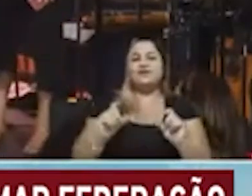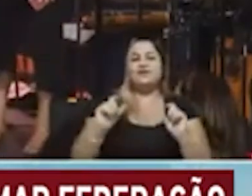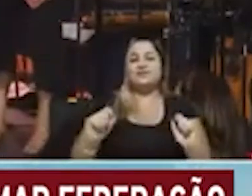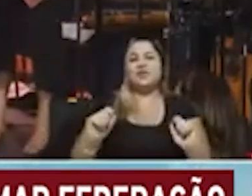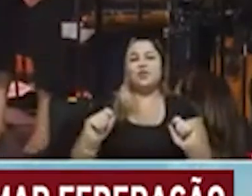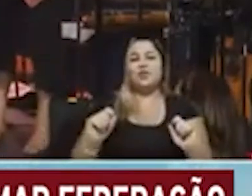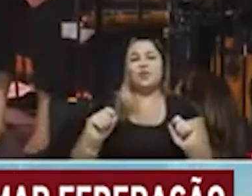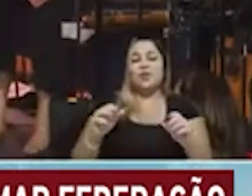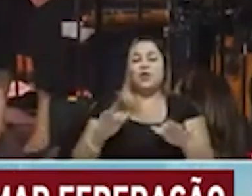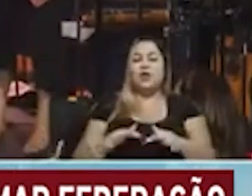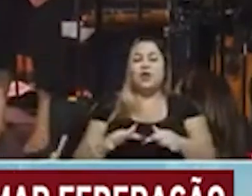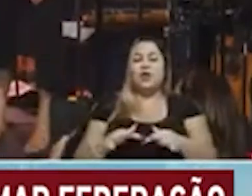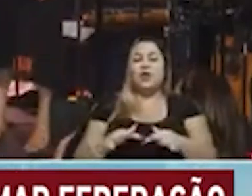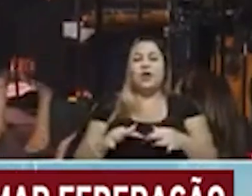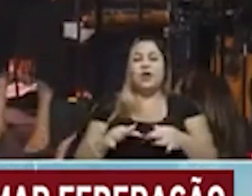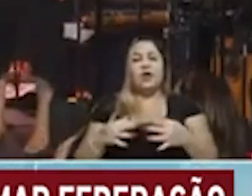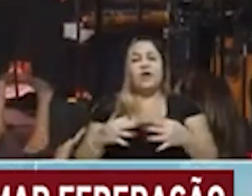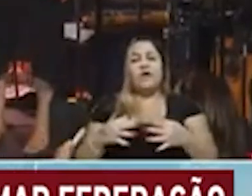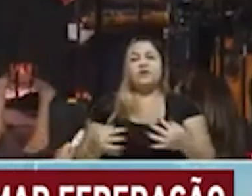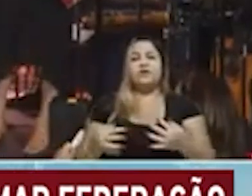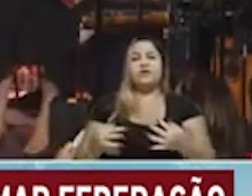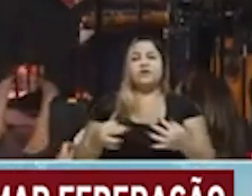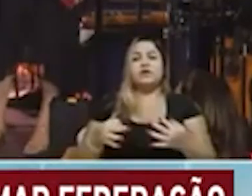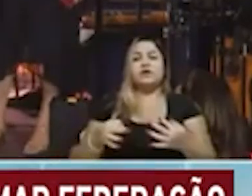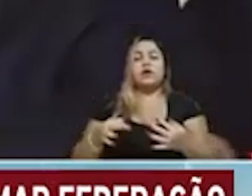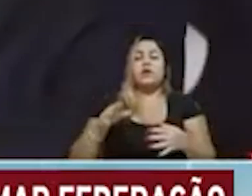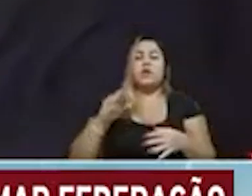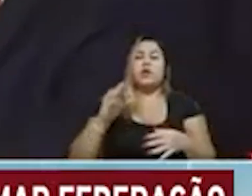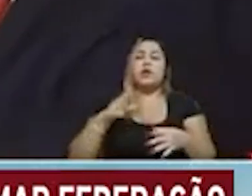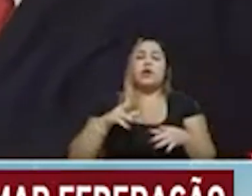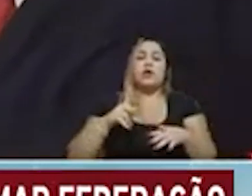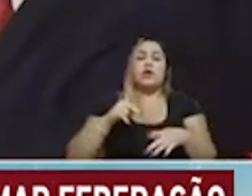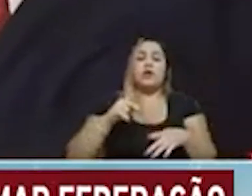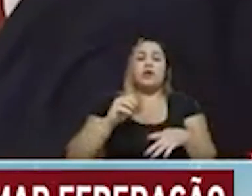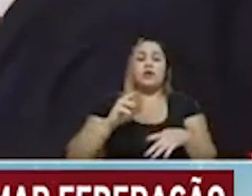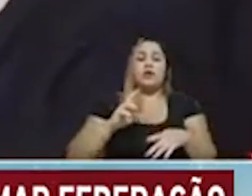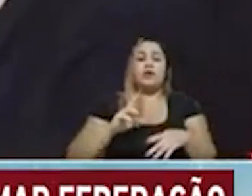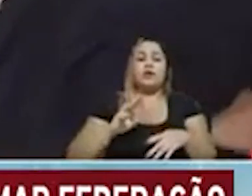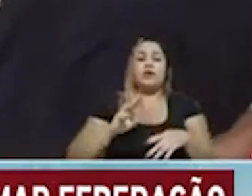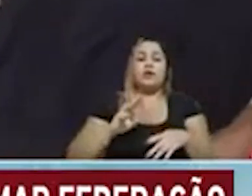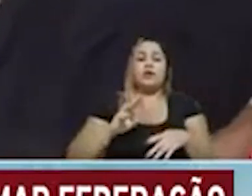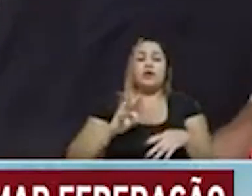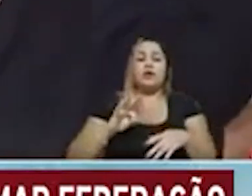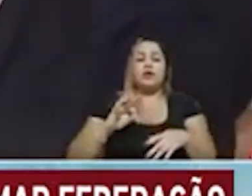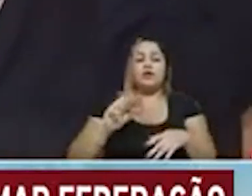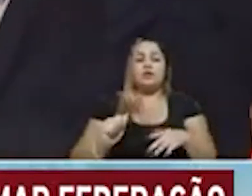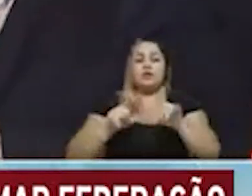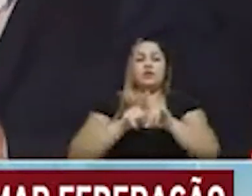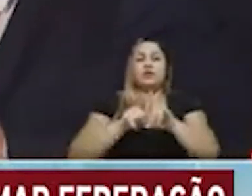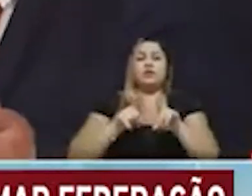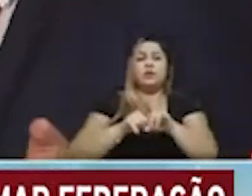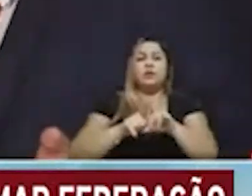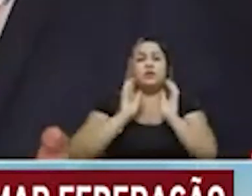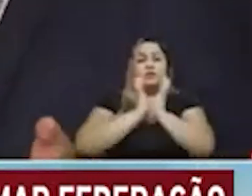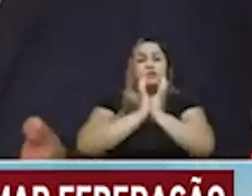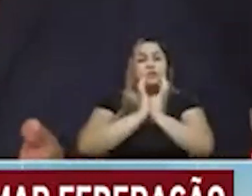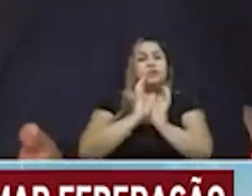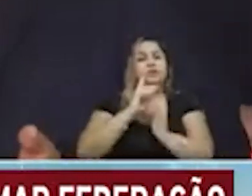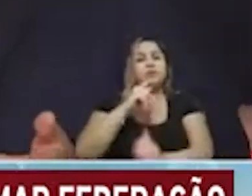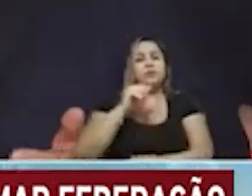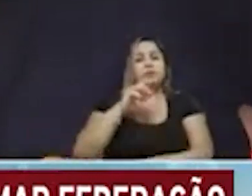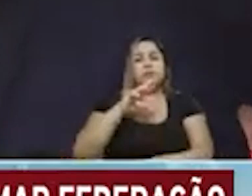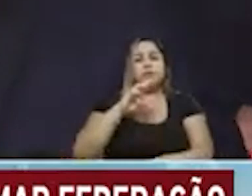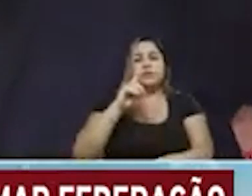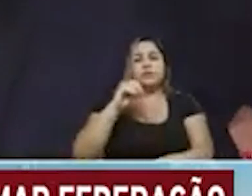federal, um senador, essa aliança precisa ser mantida durante todo o mandato, ou seja, durante